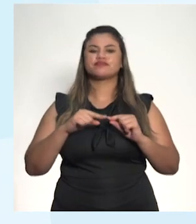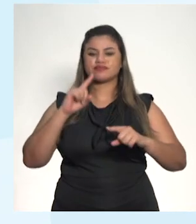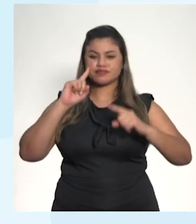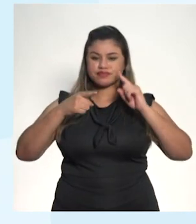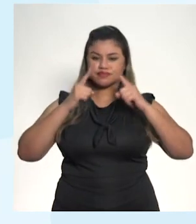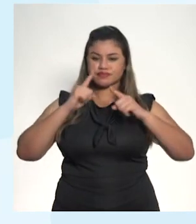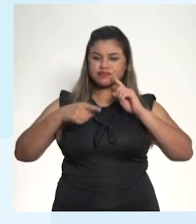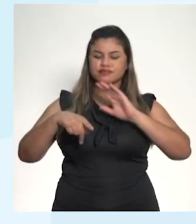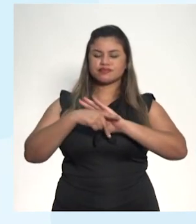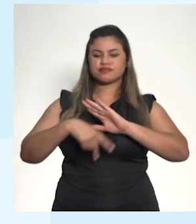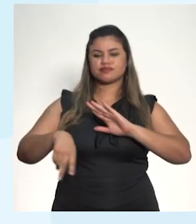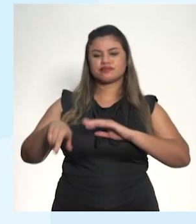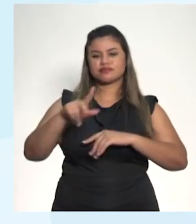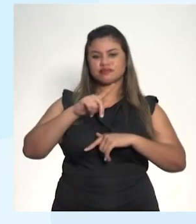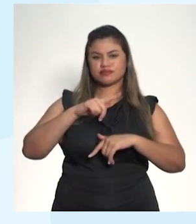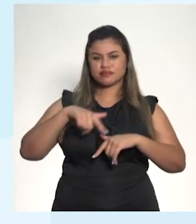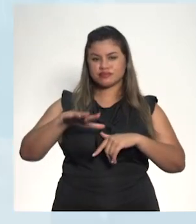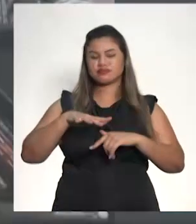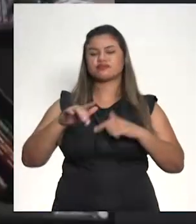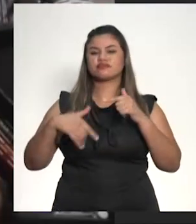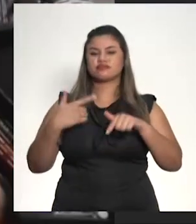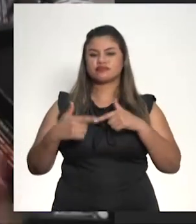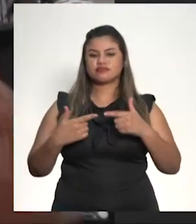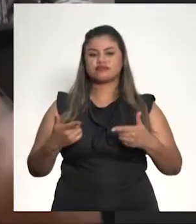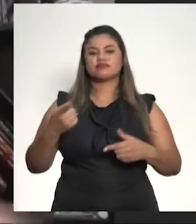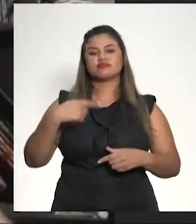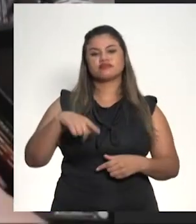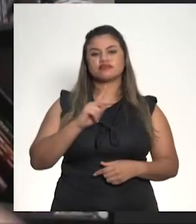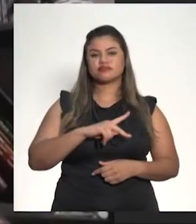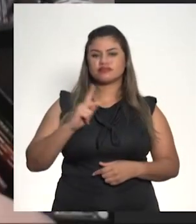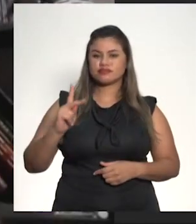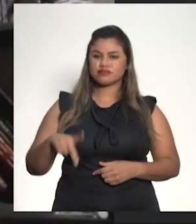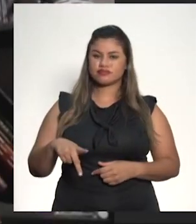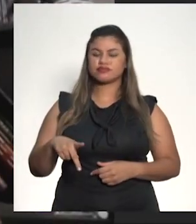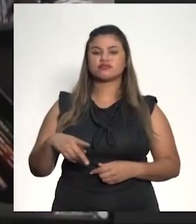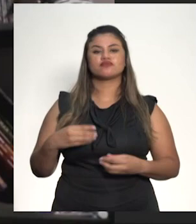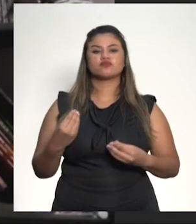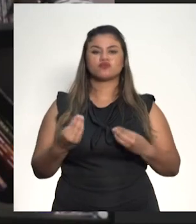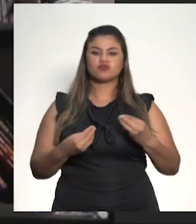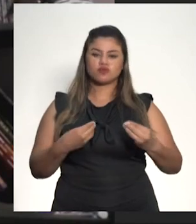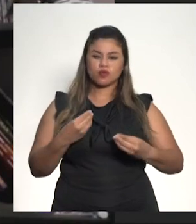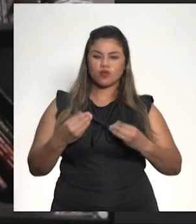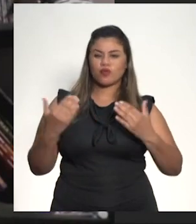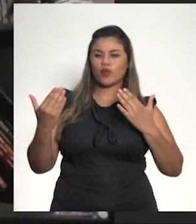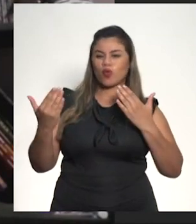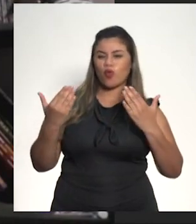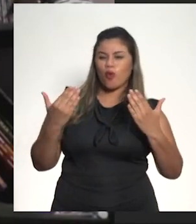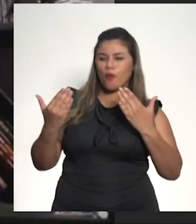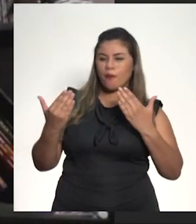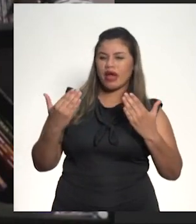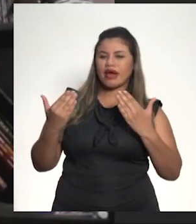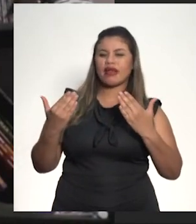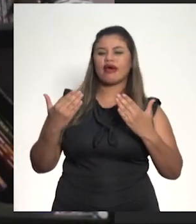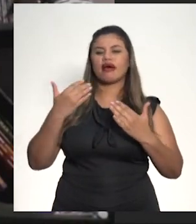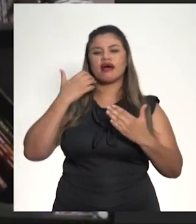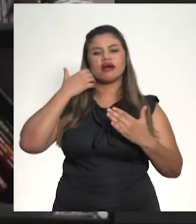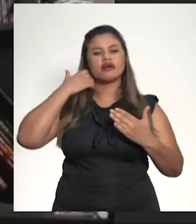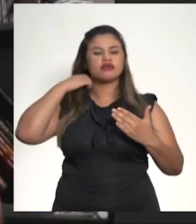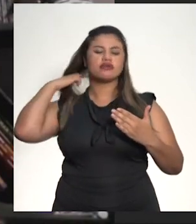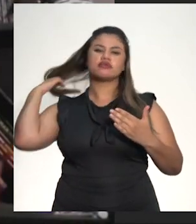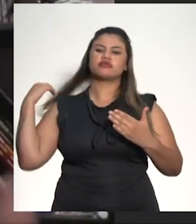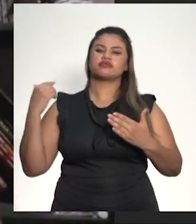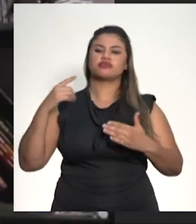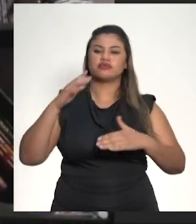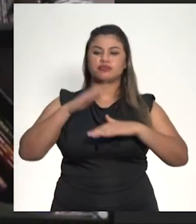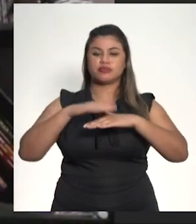específicas daquele ramo de trabalho. Então, nós que somos professoras, a gente não pode comparar, né, vamos dizer assim, as nossas